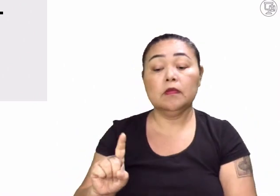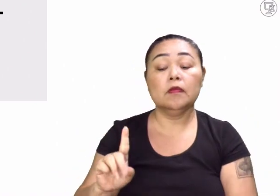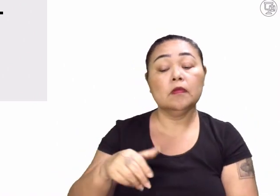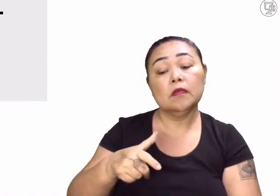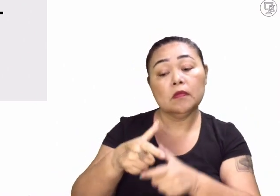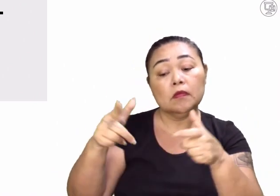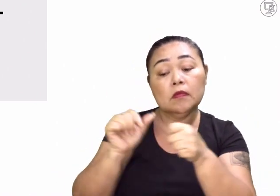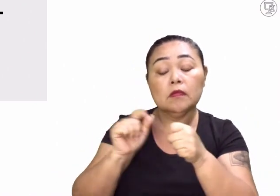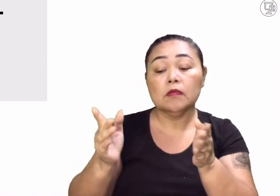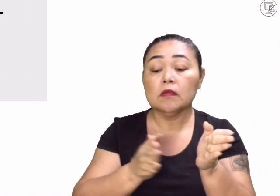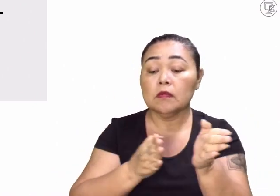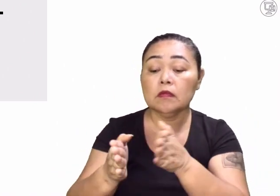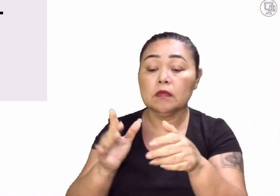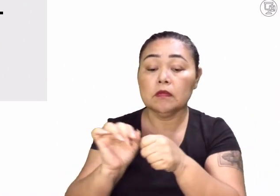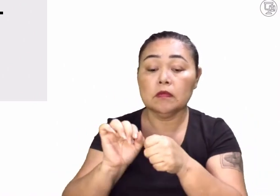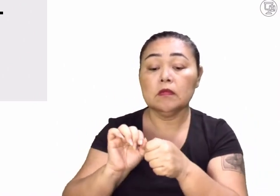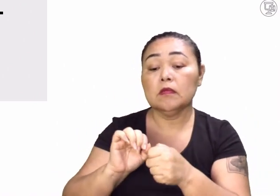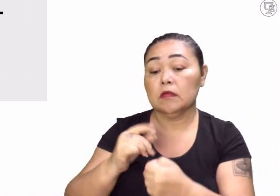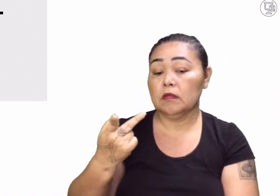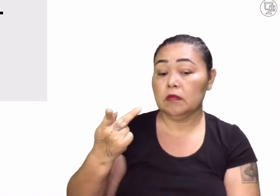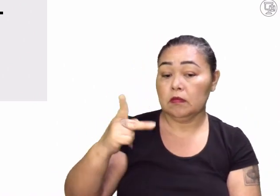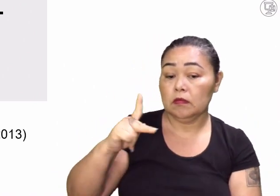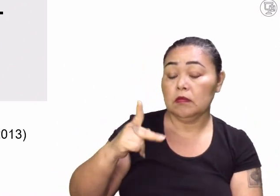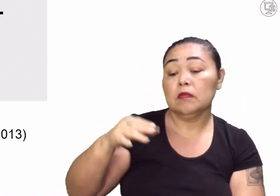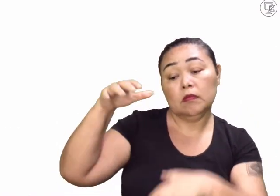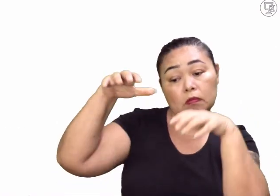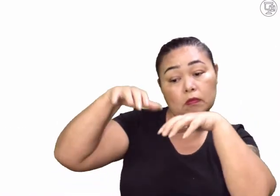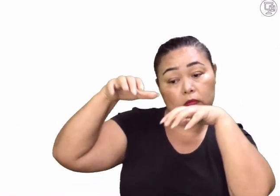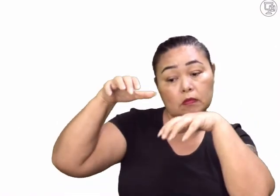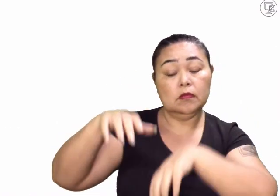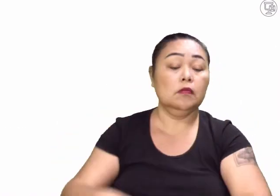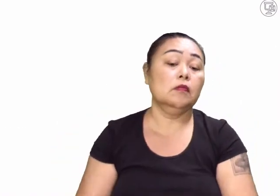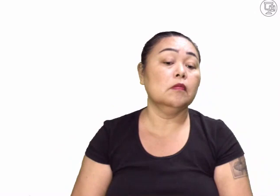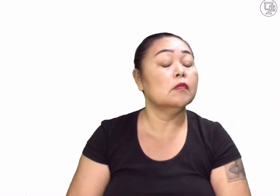rios do Brasil a gente vai encontrar no sistema pluvial.